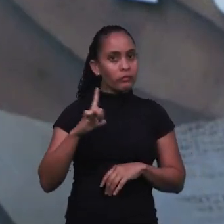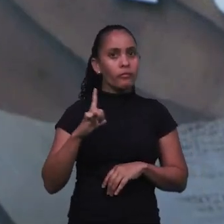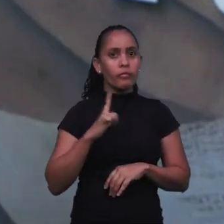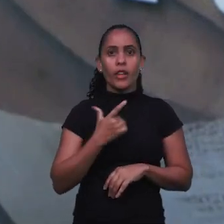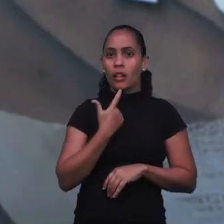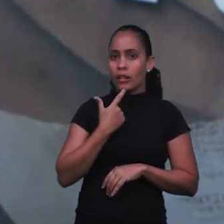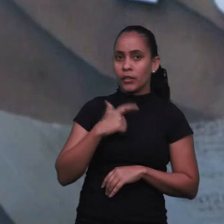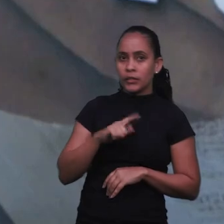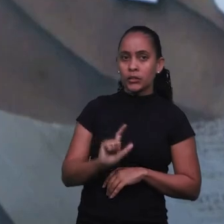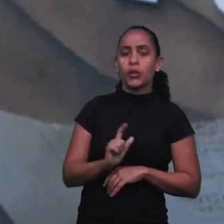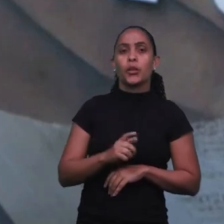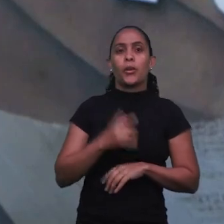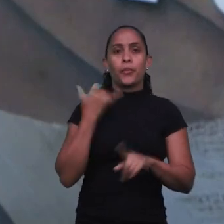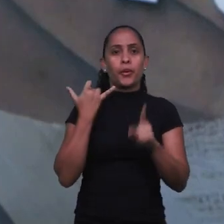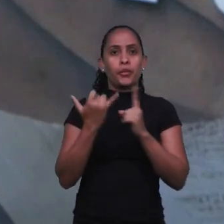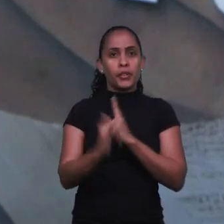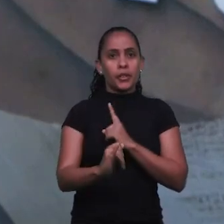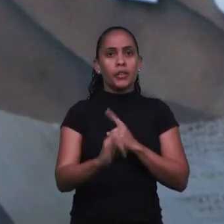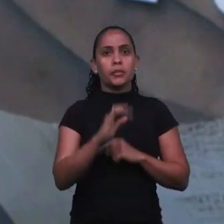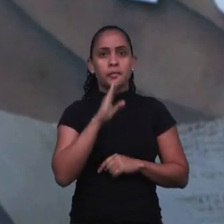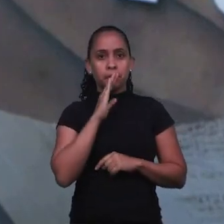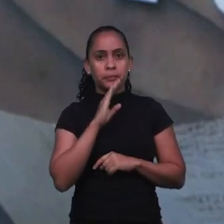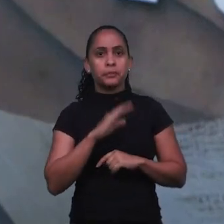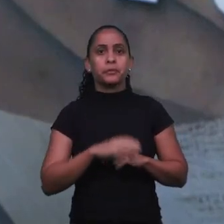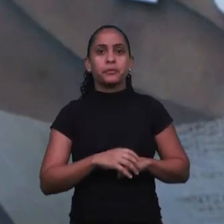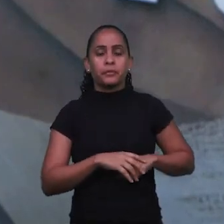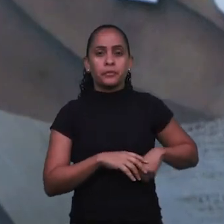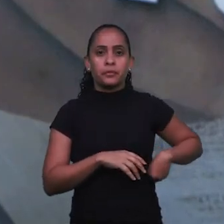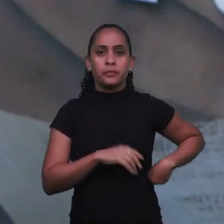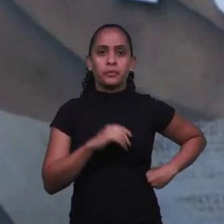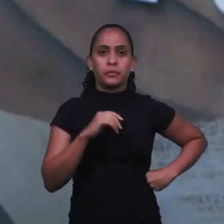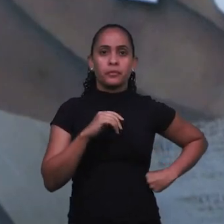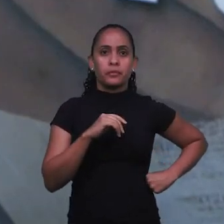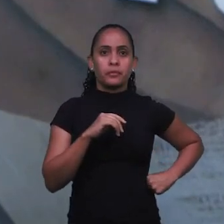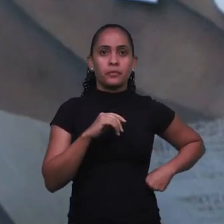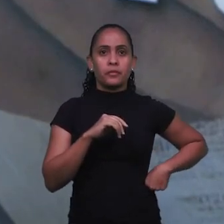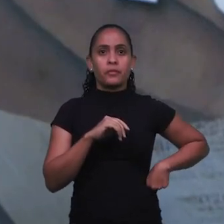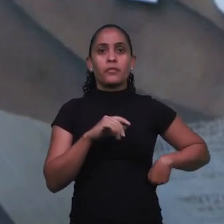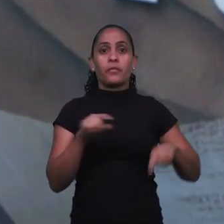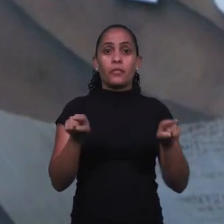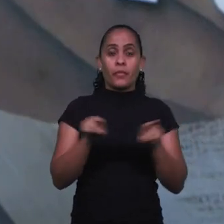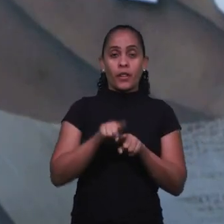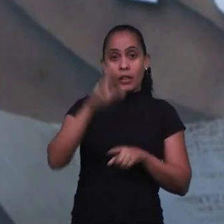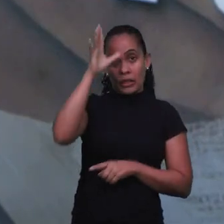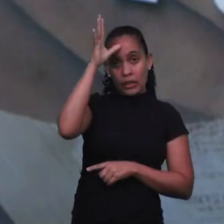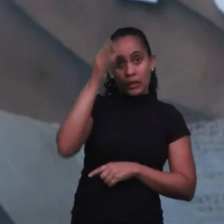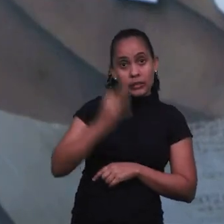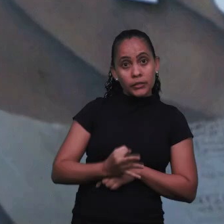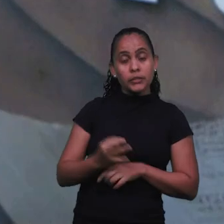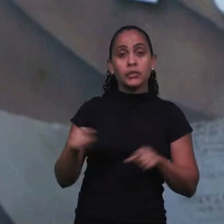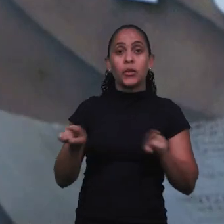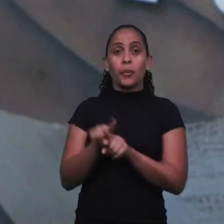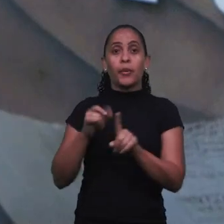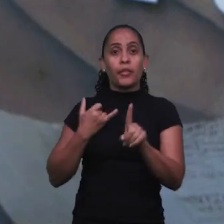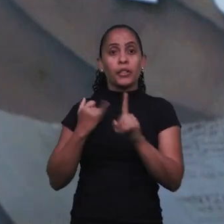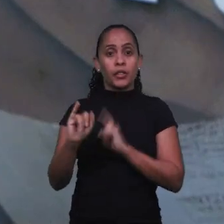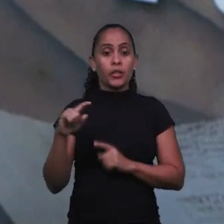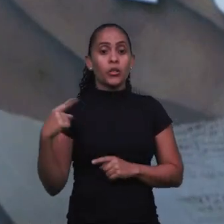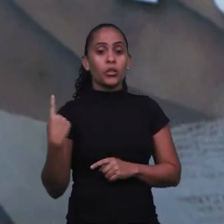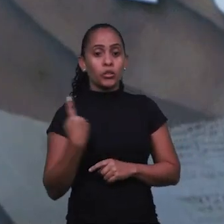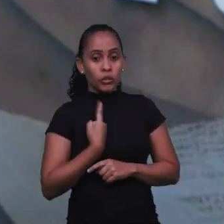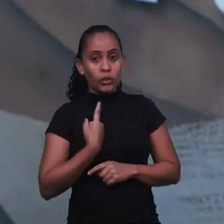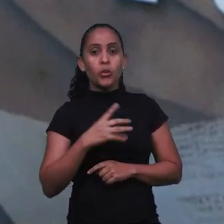cessarão, havendo profecia desaparecerá, porque havendo ciência, profecia e tal, porque em parte conhecemos, em